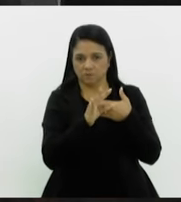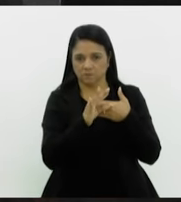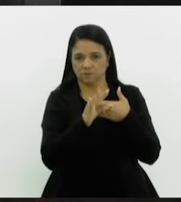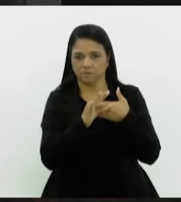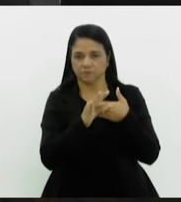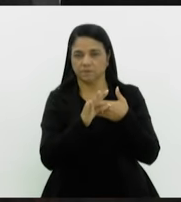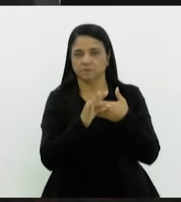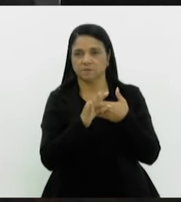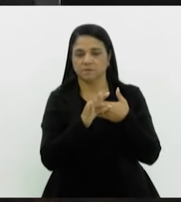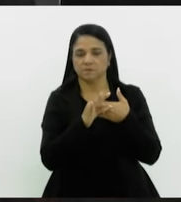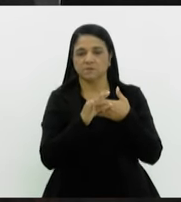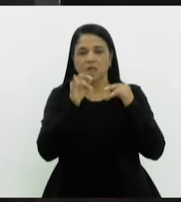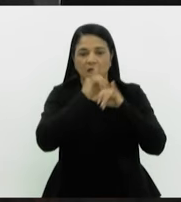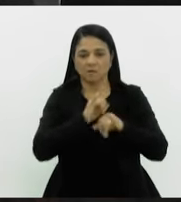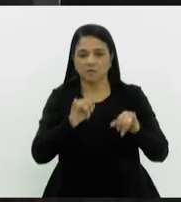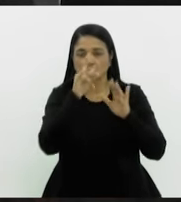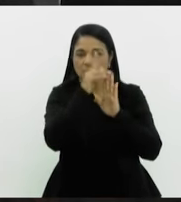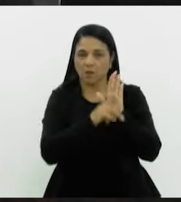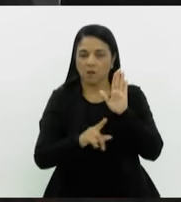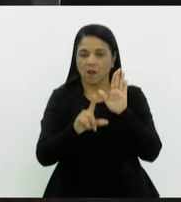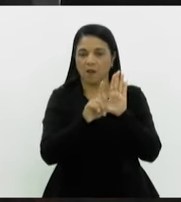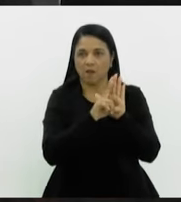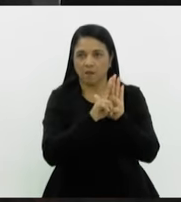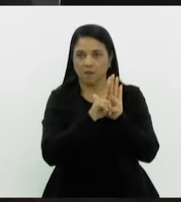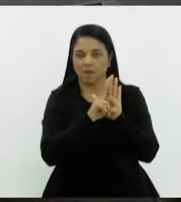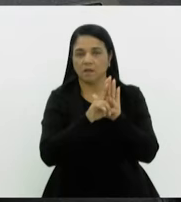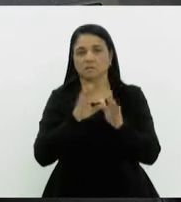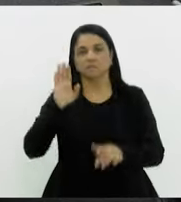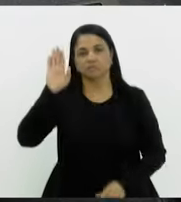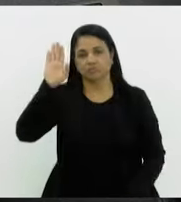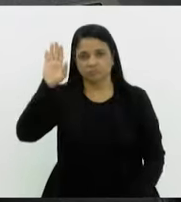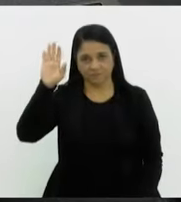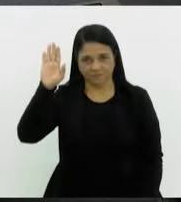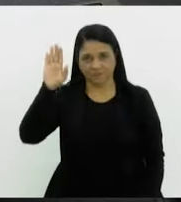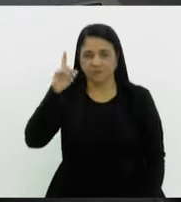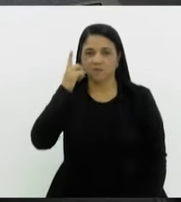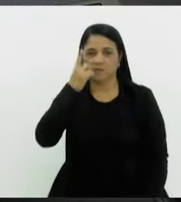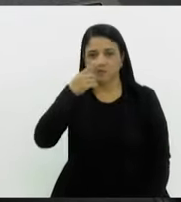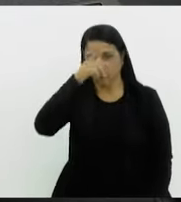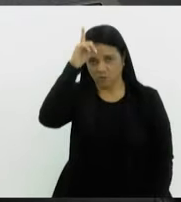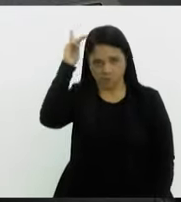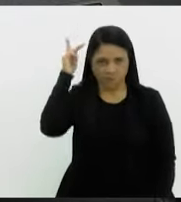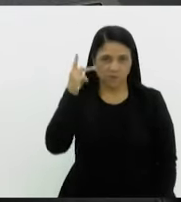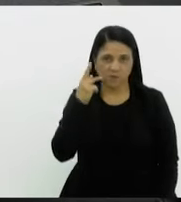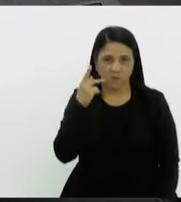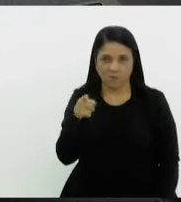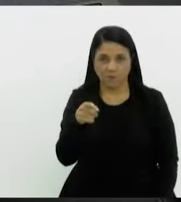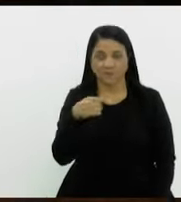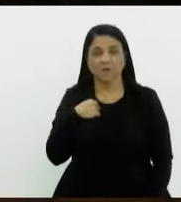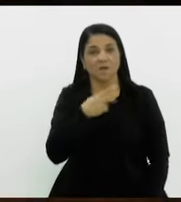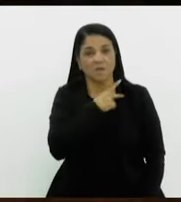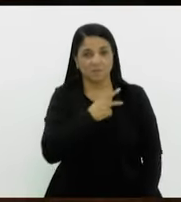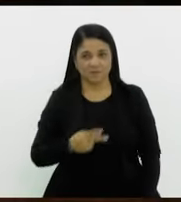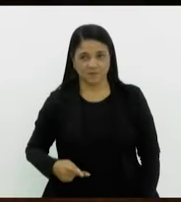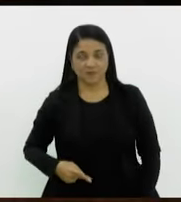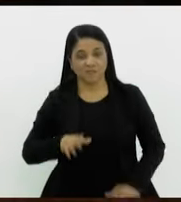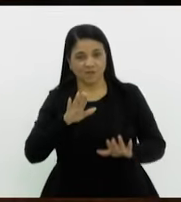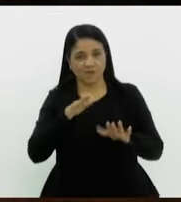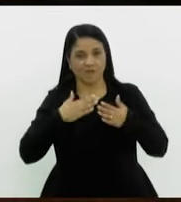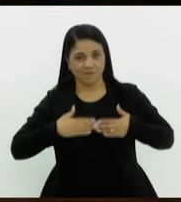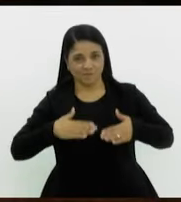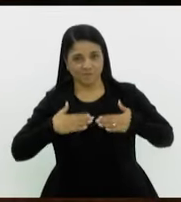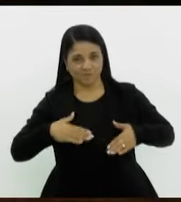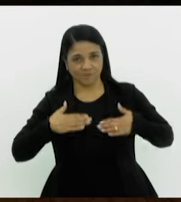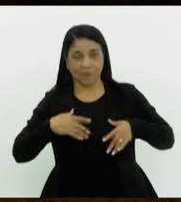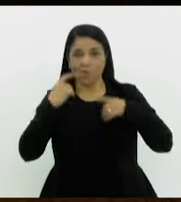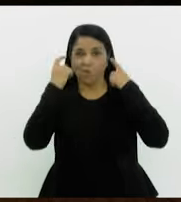técnicas. Presidente, anuncio, deputado Luiz Paulo, desculpa. Presidente, é só para o senhor tirar o pé do acelerador, que eu